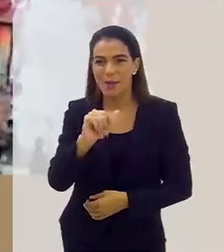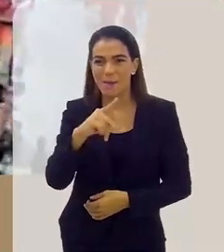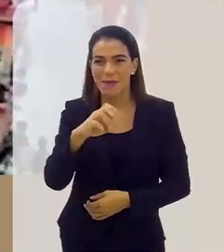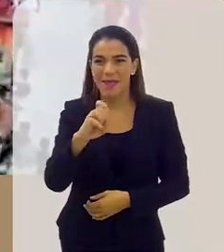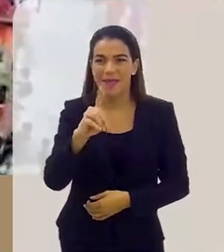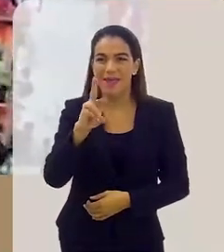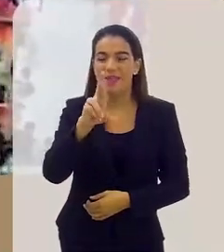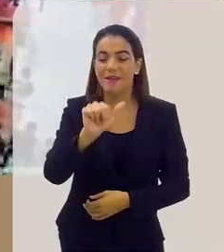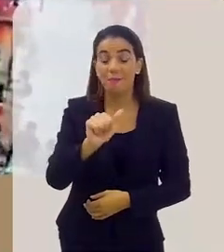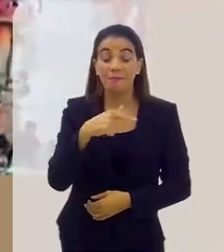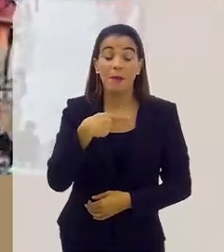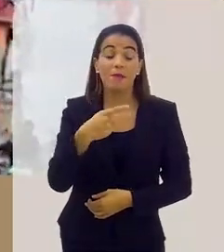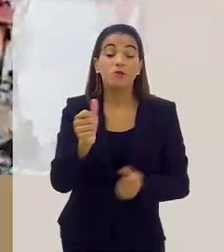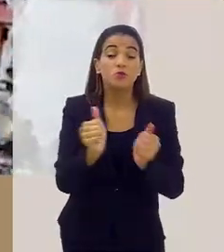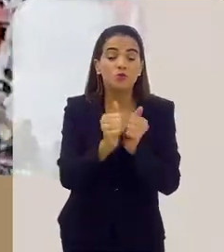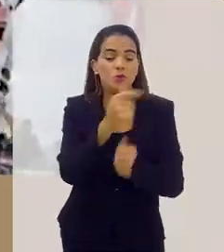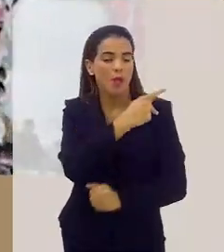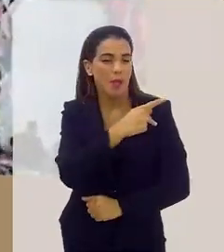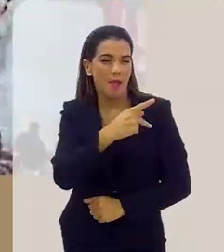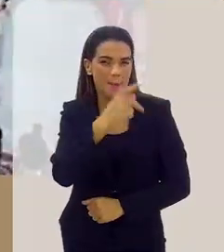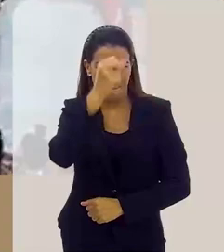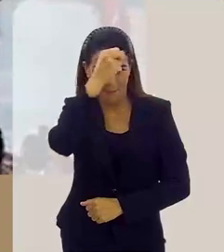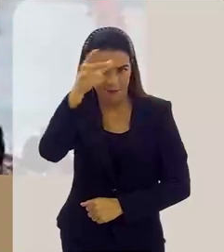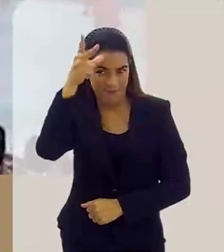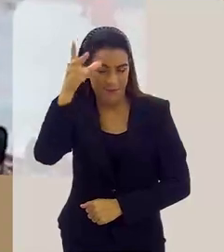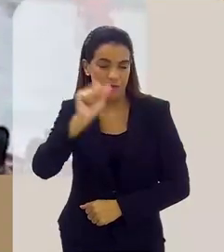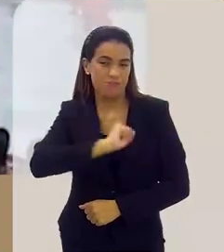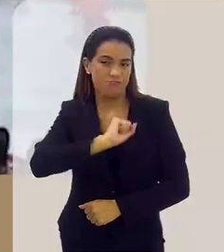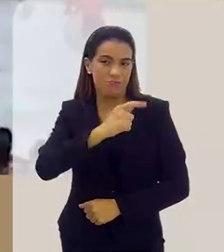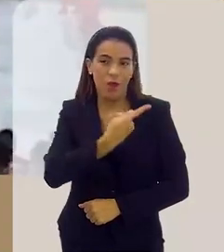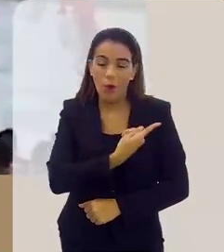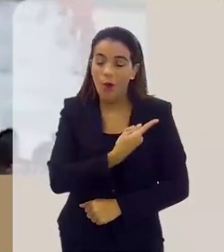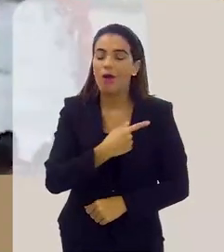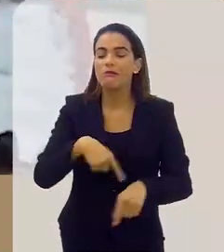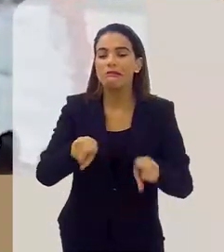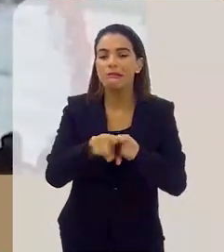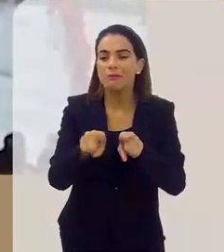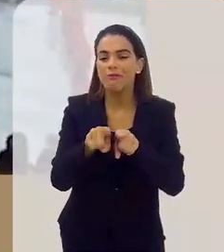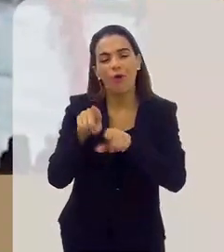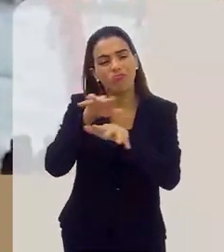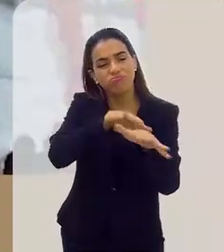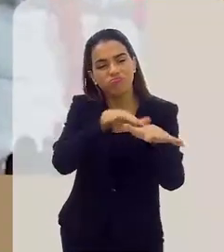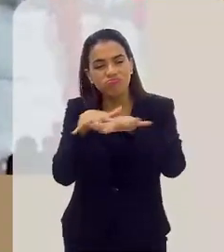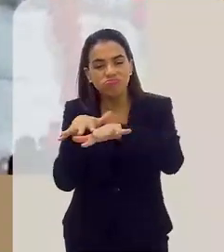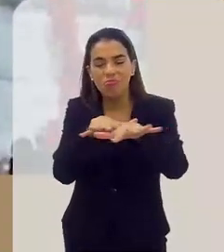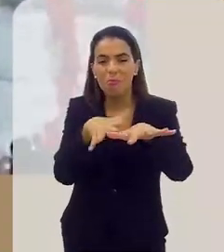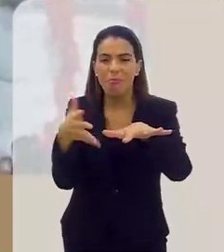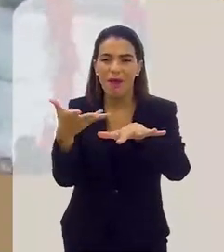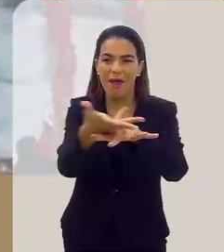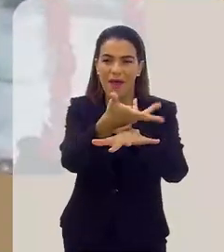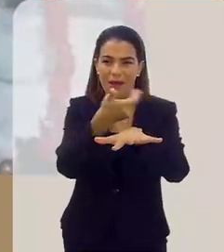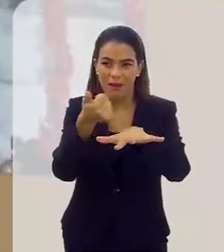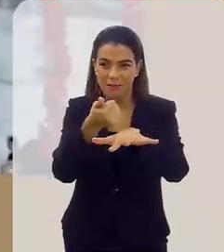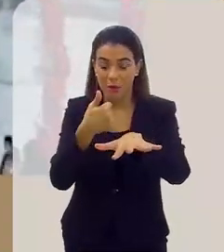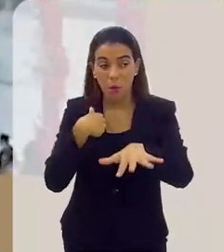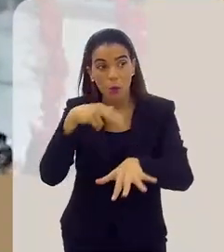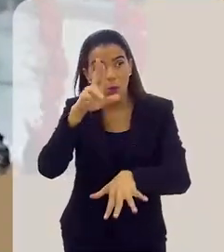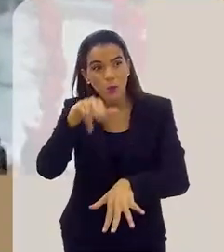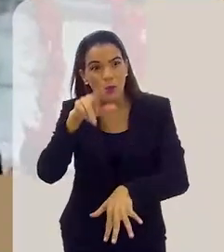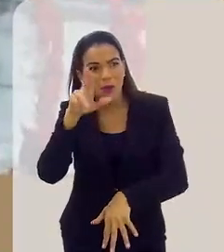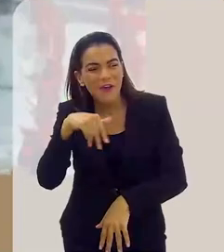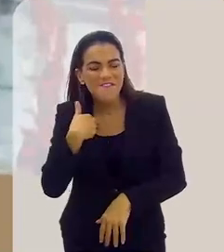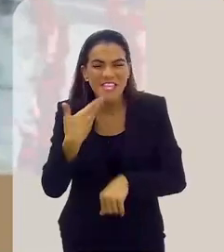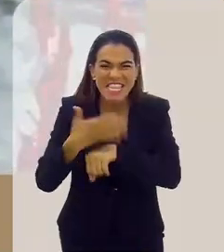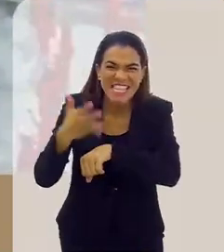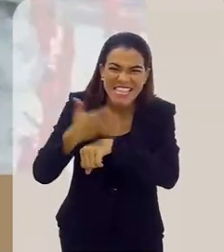suporte importantíssimo da Prefeitura de São Gonçalo, é bom frisar. E aí foi isso, foi aquele desfile maravilhoso. Acho que eu